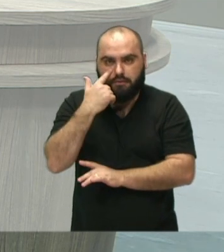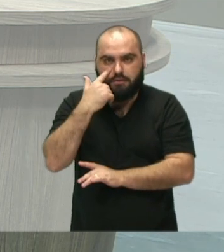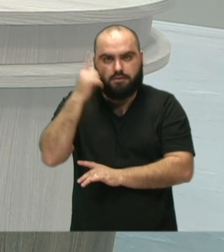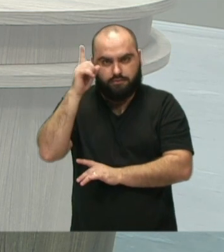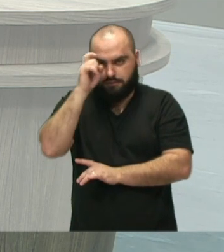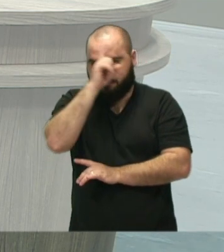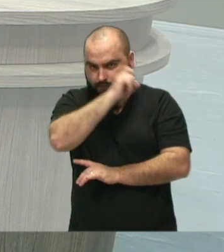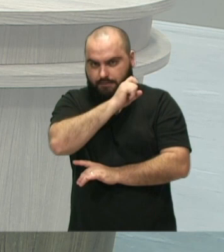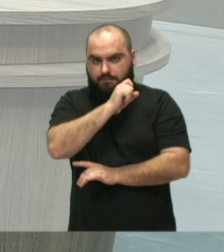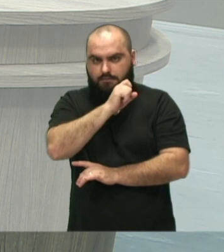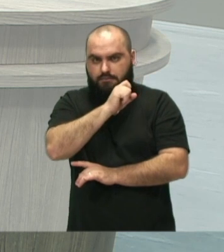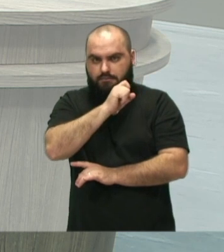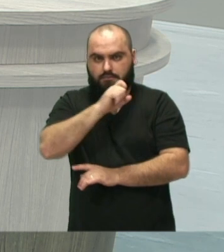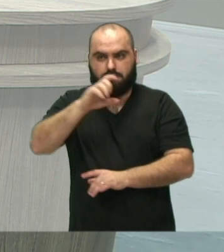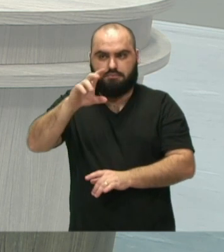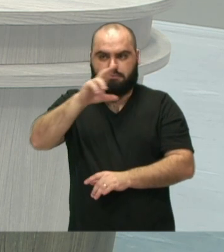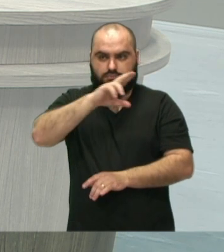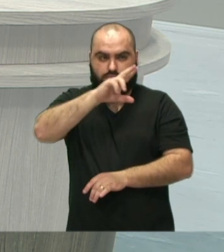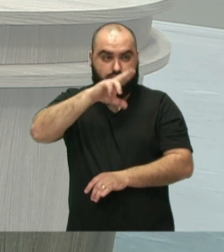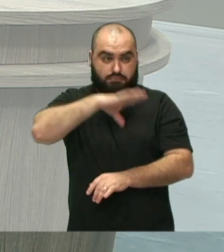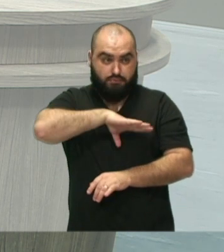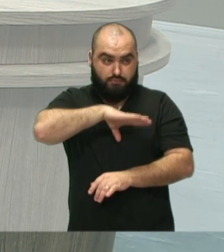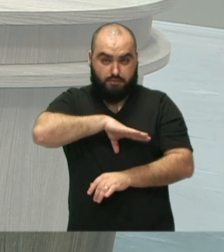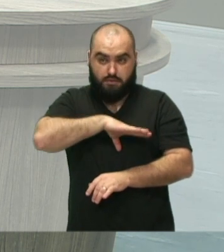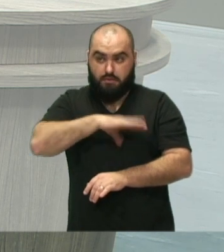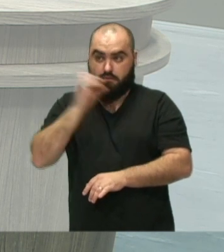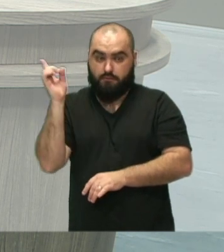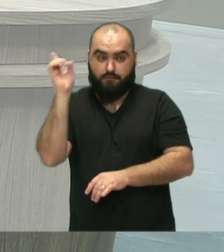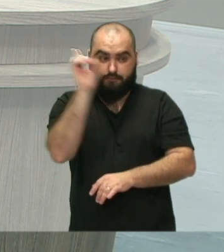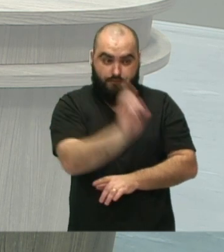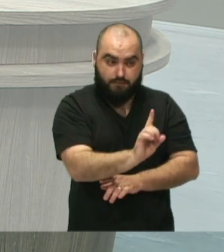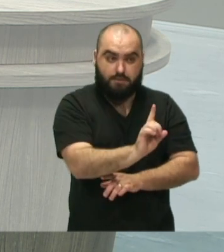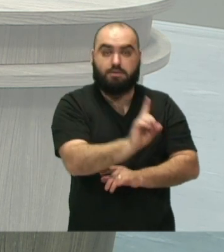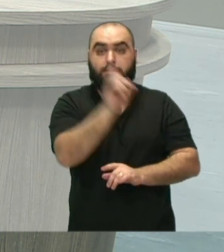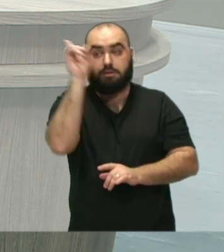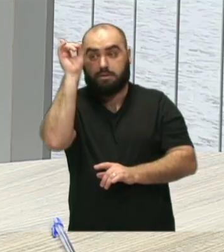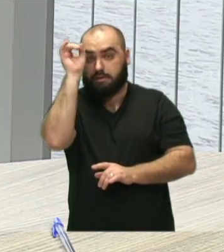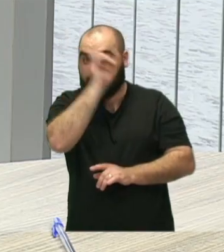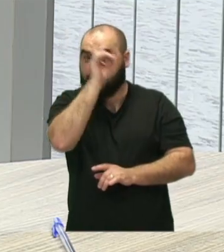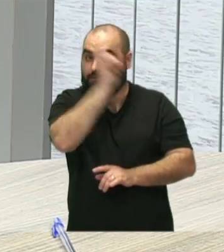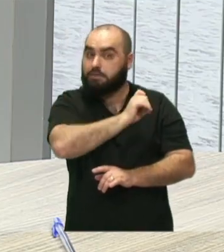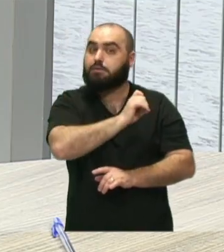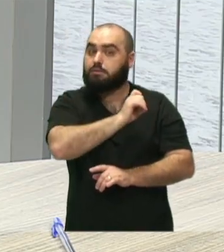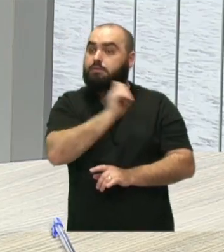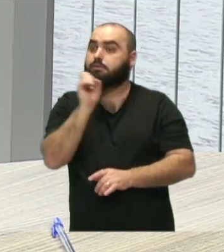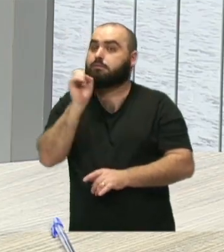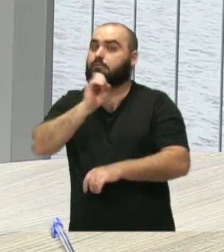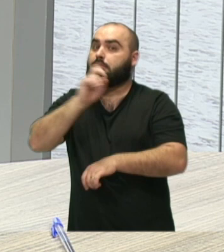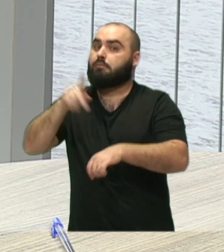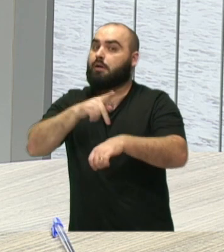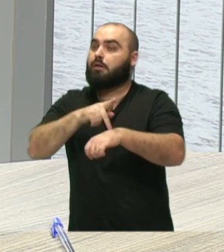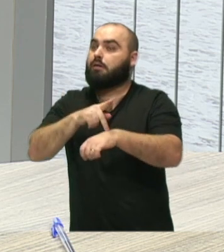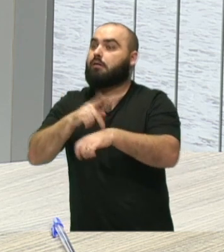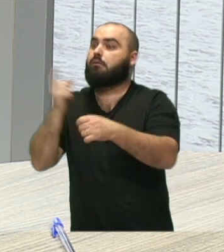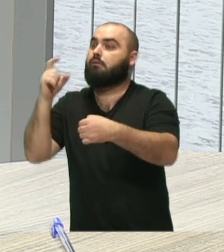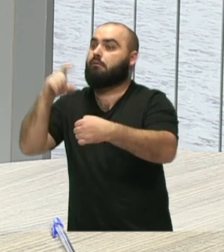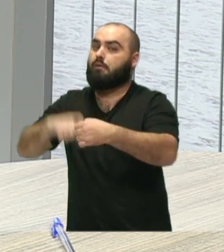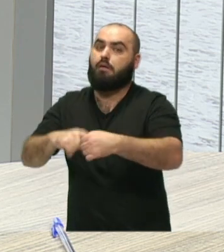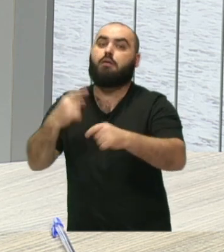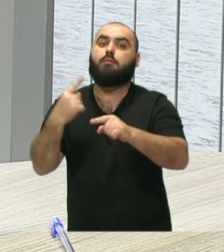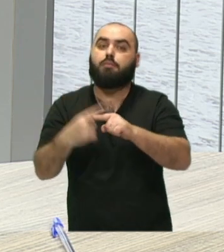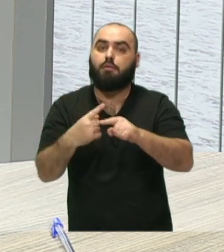reconstruir um país em que Portugal esteve enquanto nação superior, porque eles minam a cultura e a